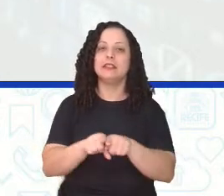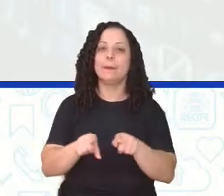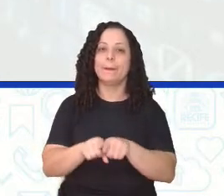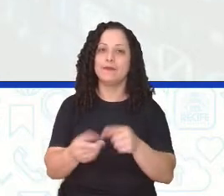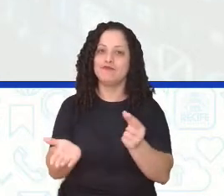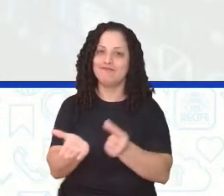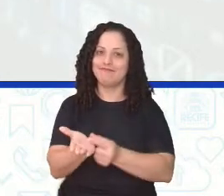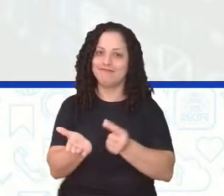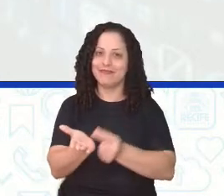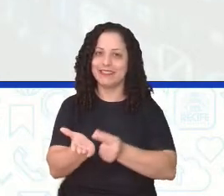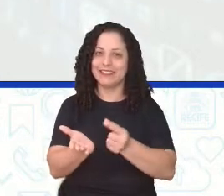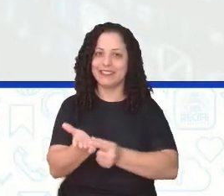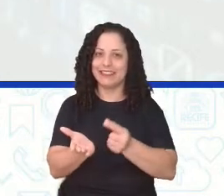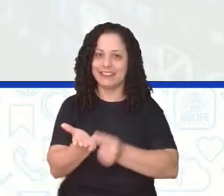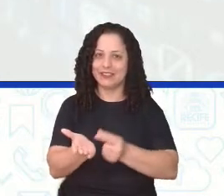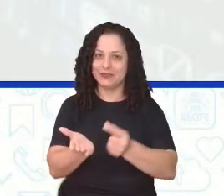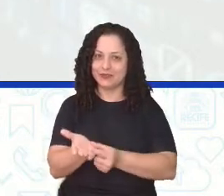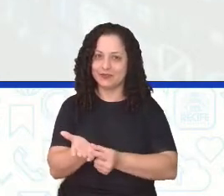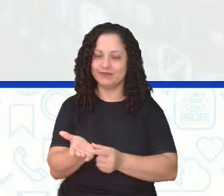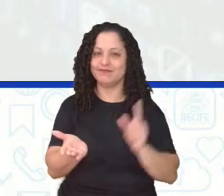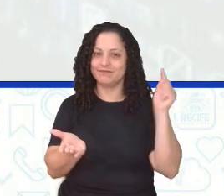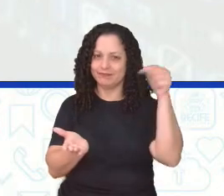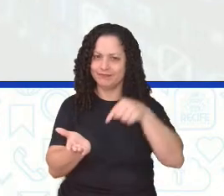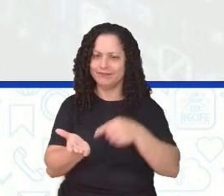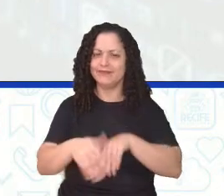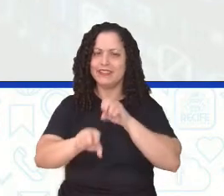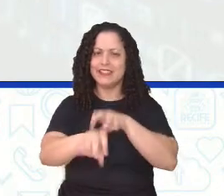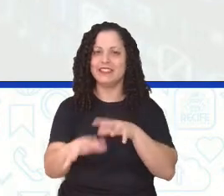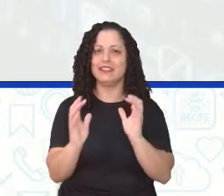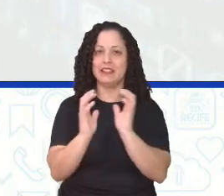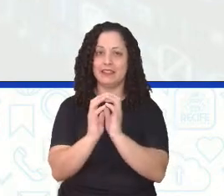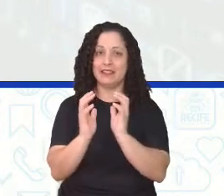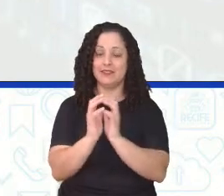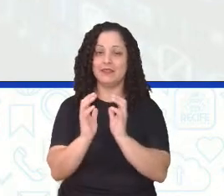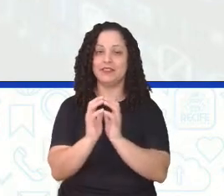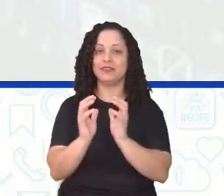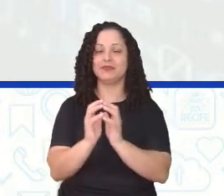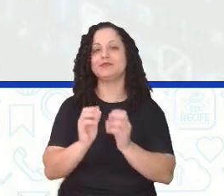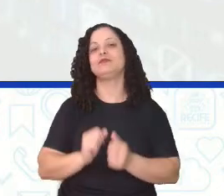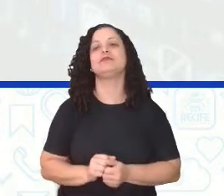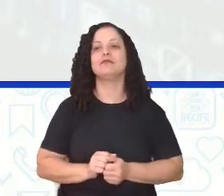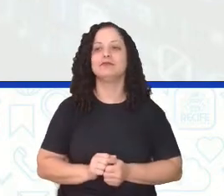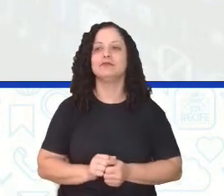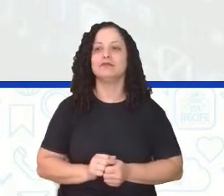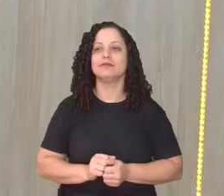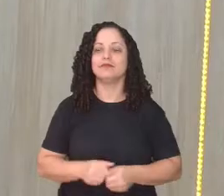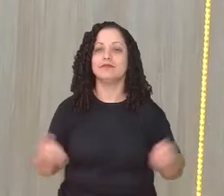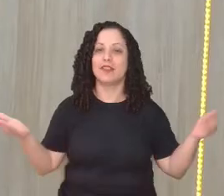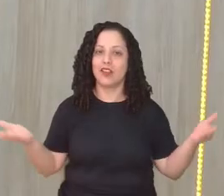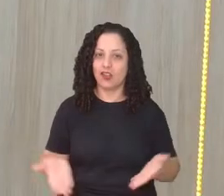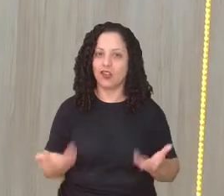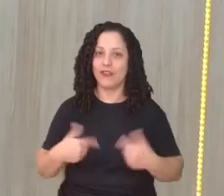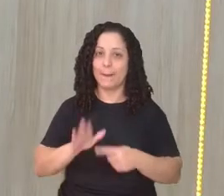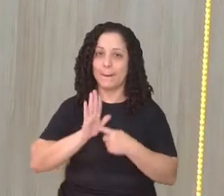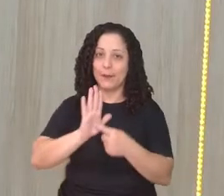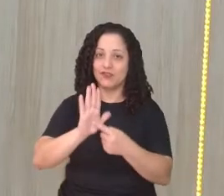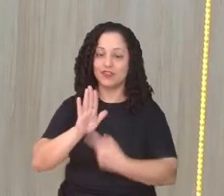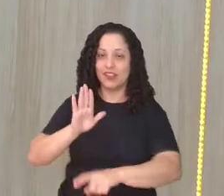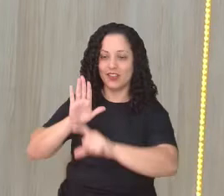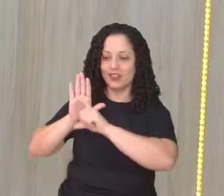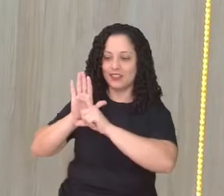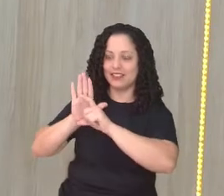nosso app Educa Recife. Olha só, os meninos vão colocar